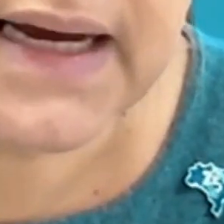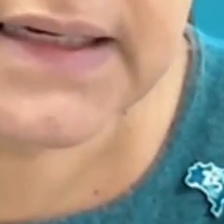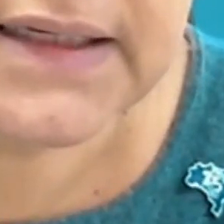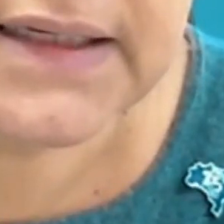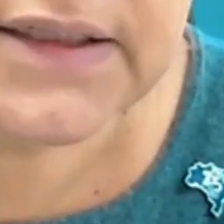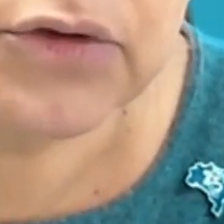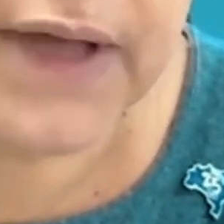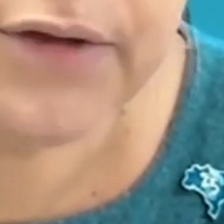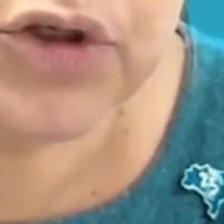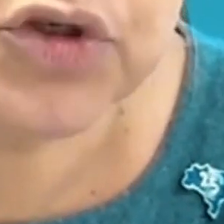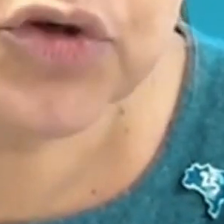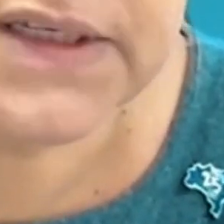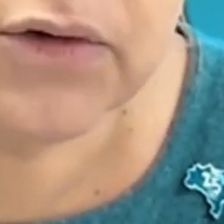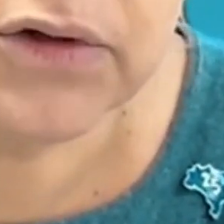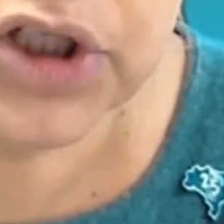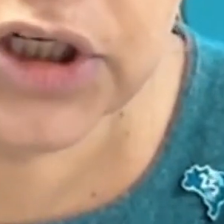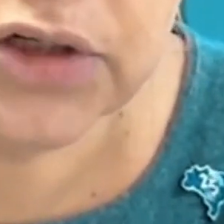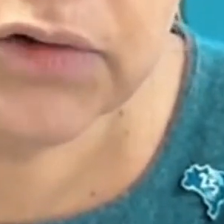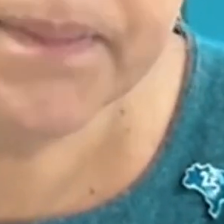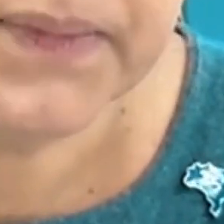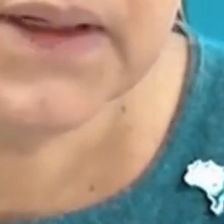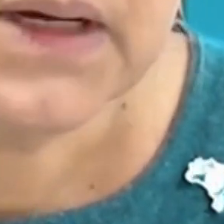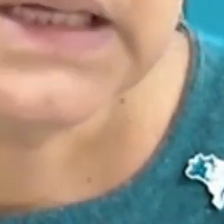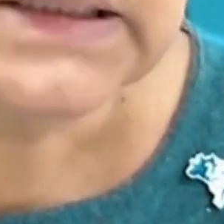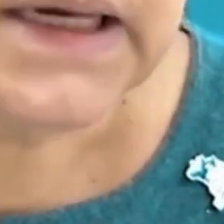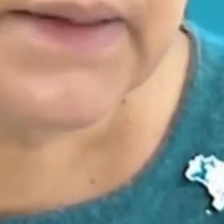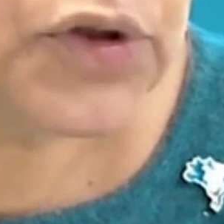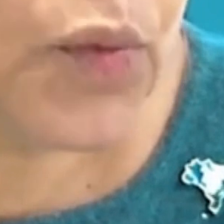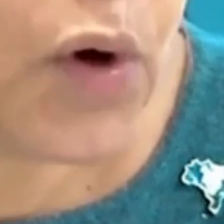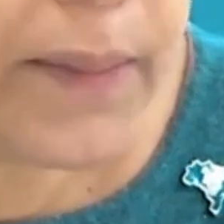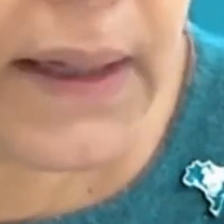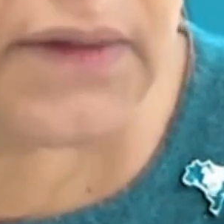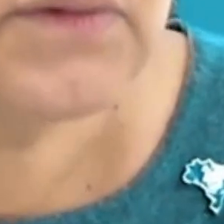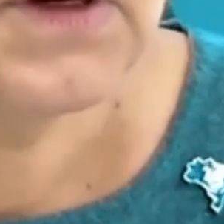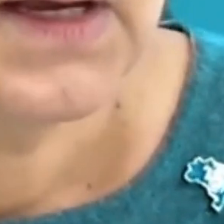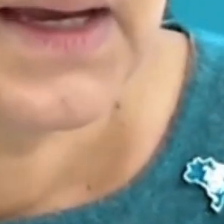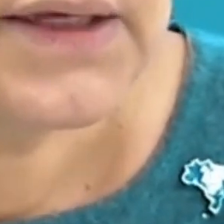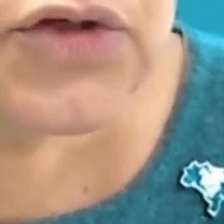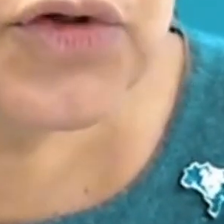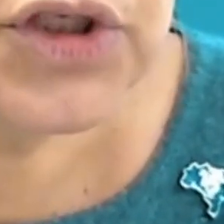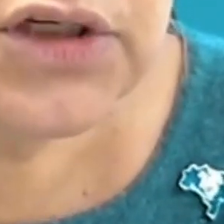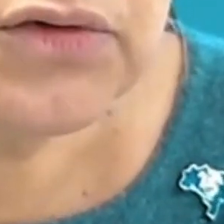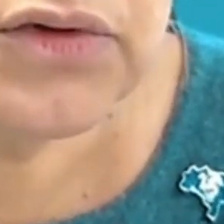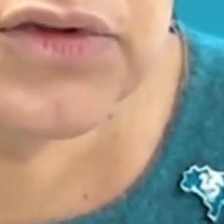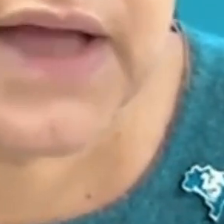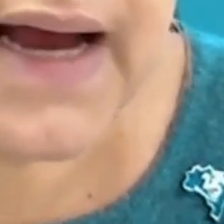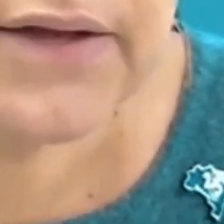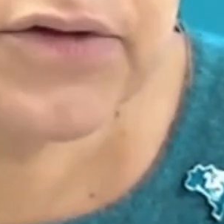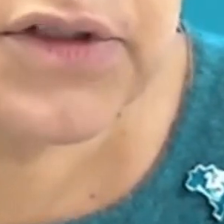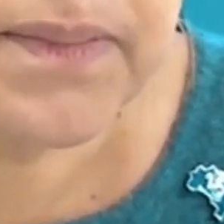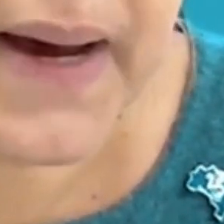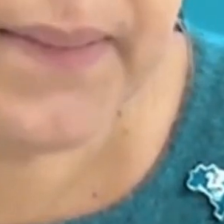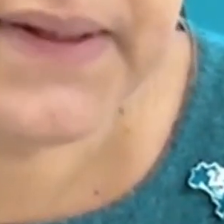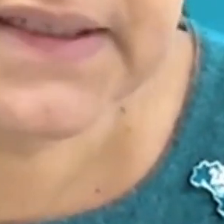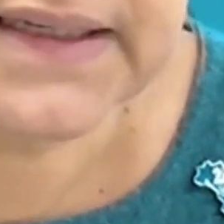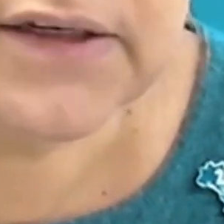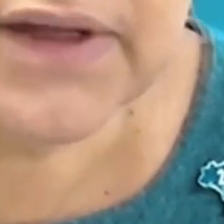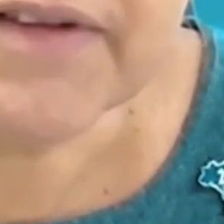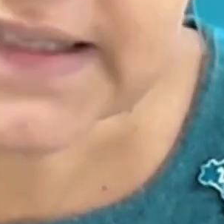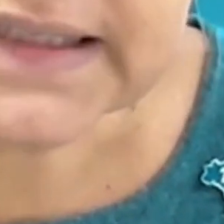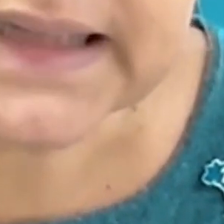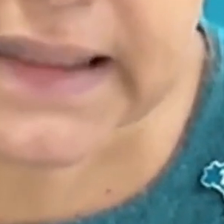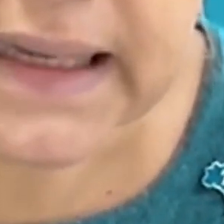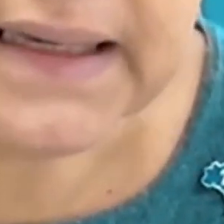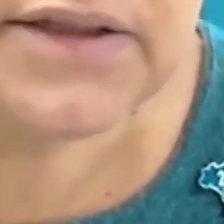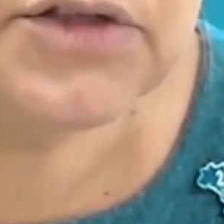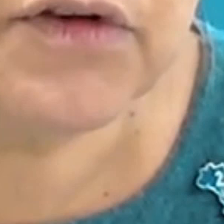crises sanitárias no dado de submissão contínua. Estamos, no momento, discutindo os dados para a